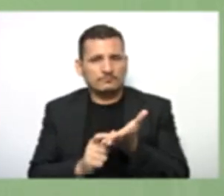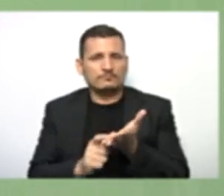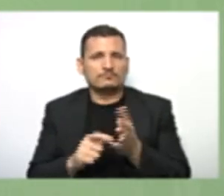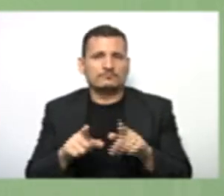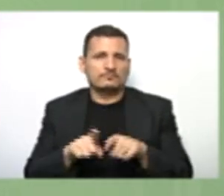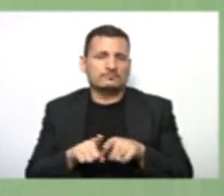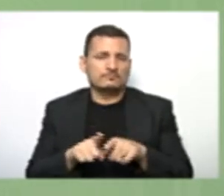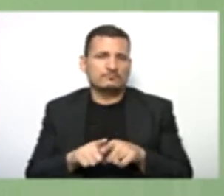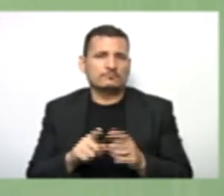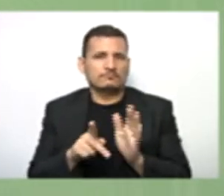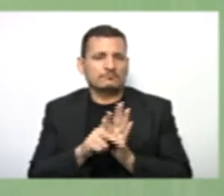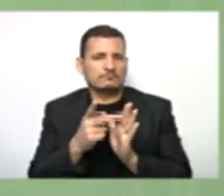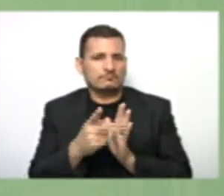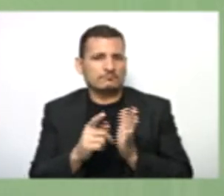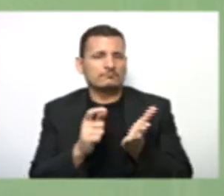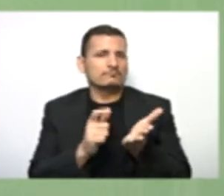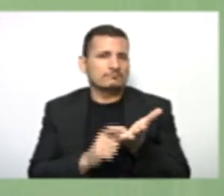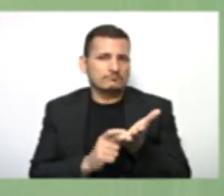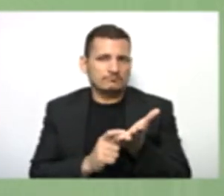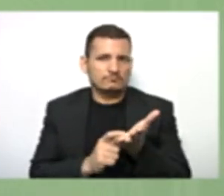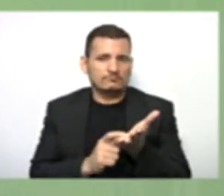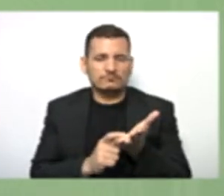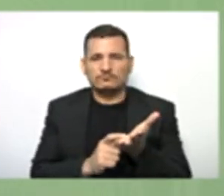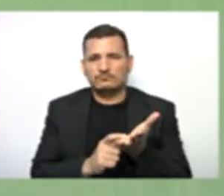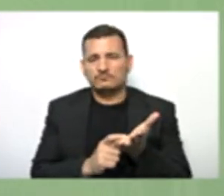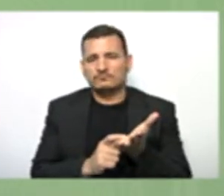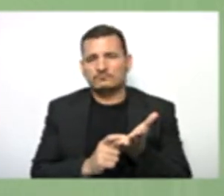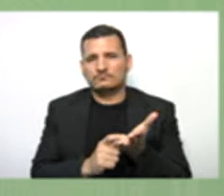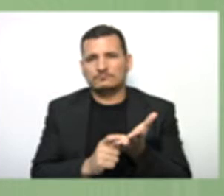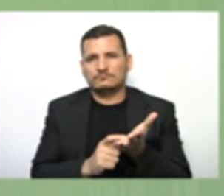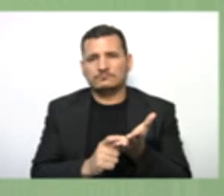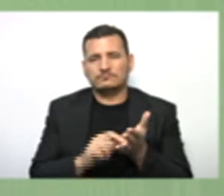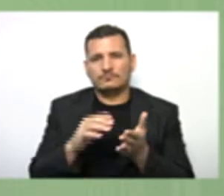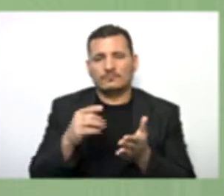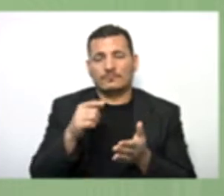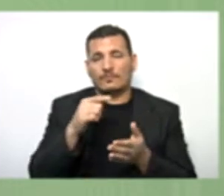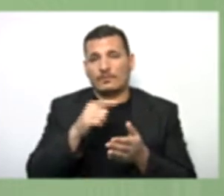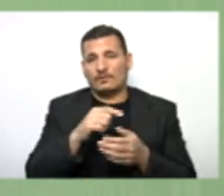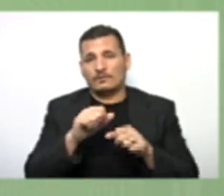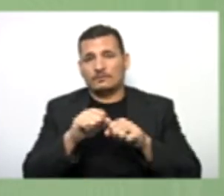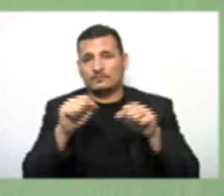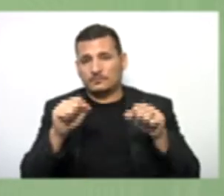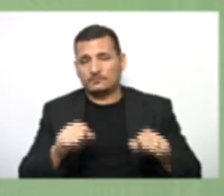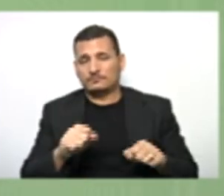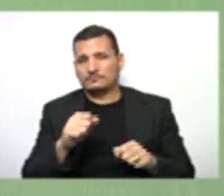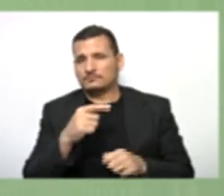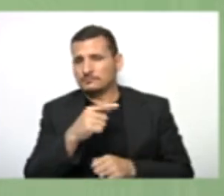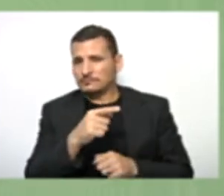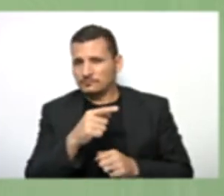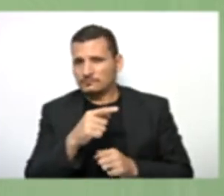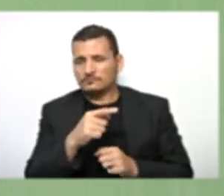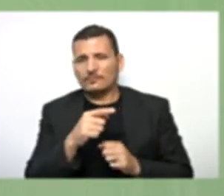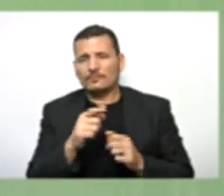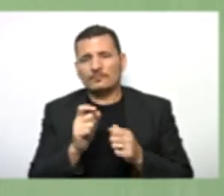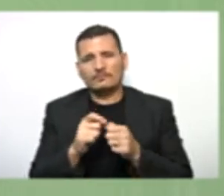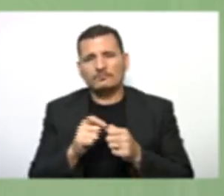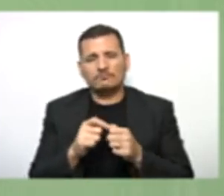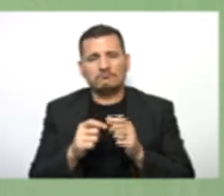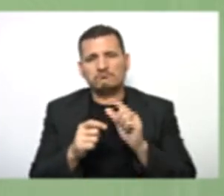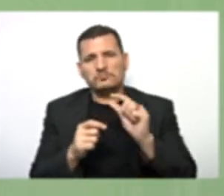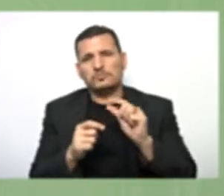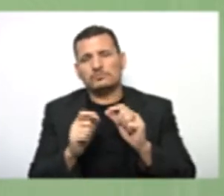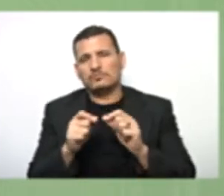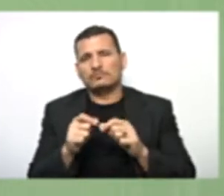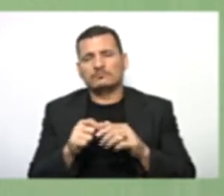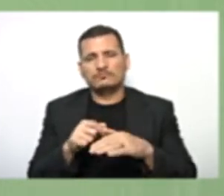do processador mesmo. Sendo assim, um software desse tipo é um software que vai fazer poucas requisições de